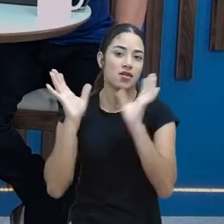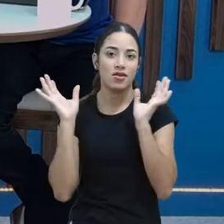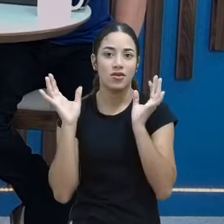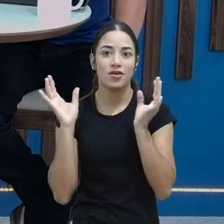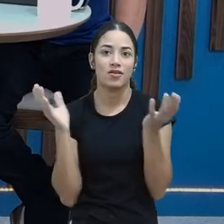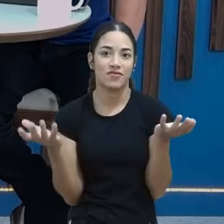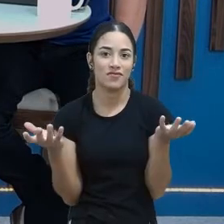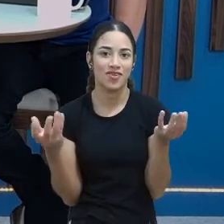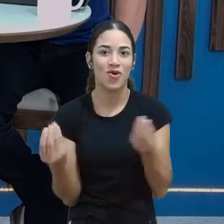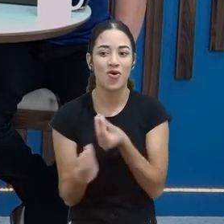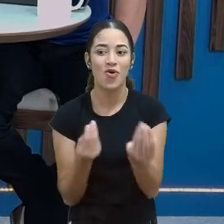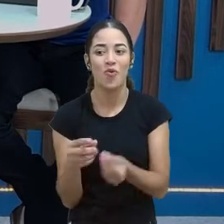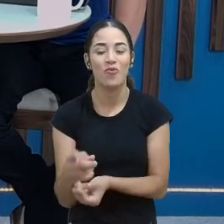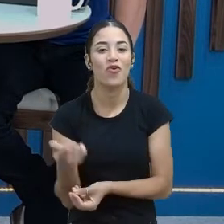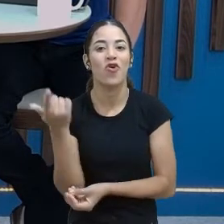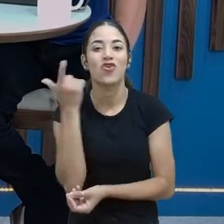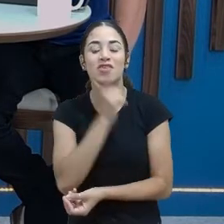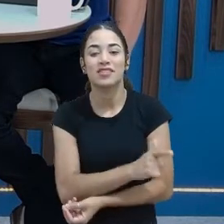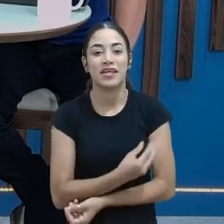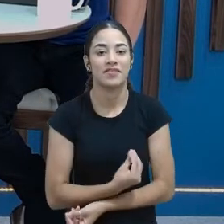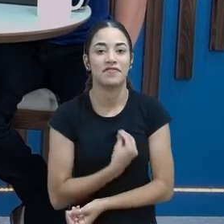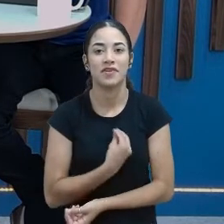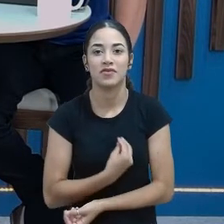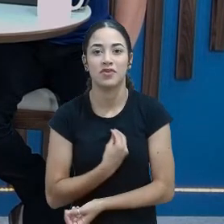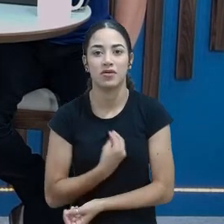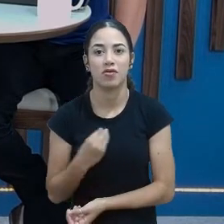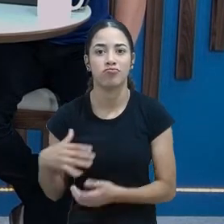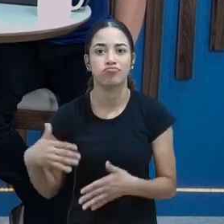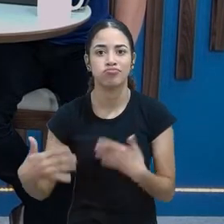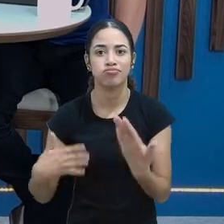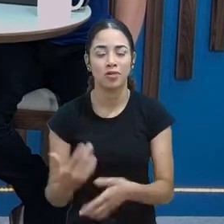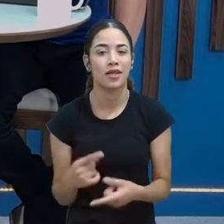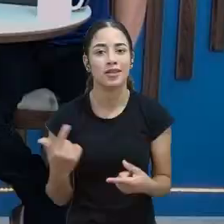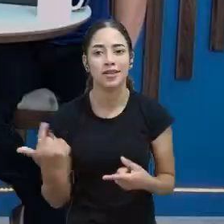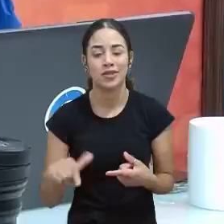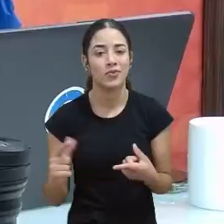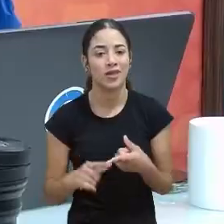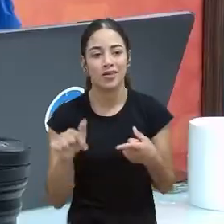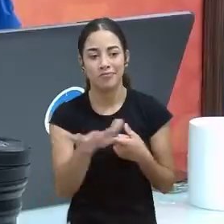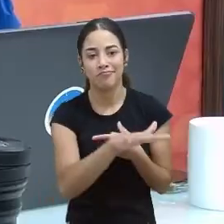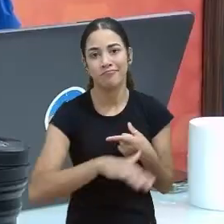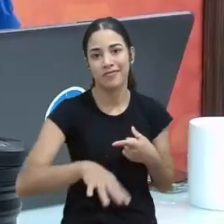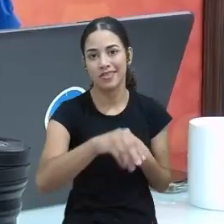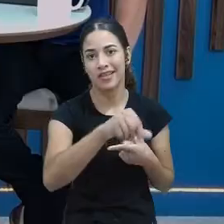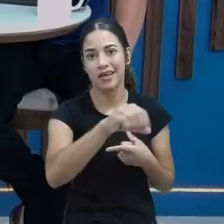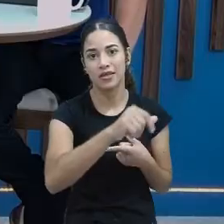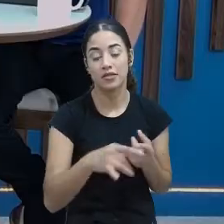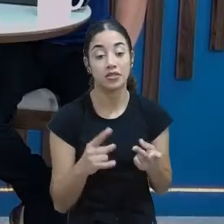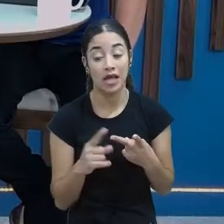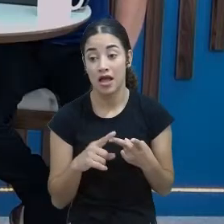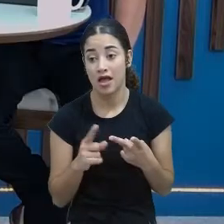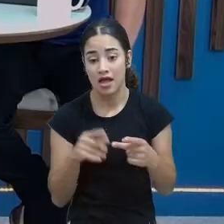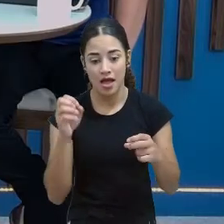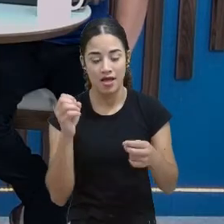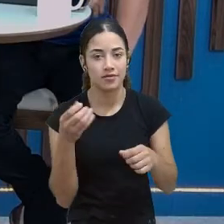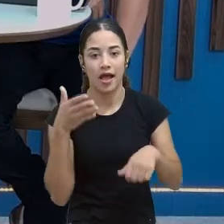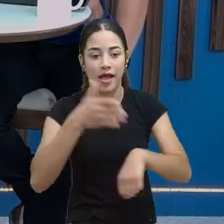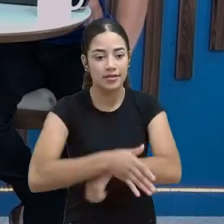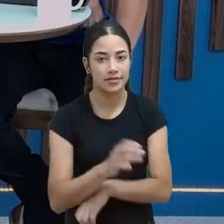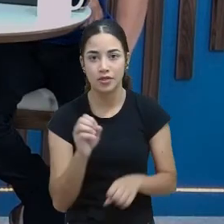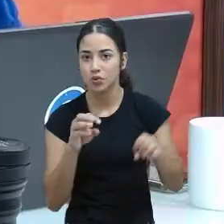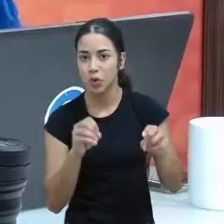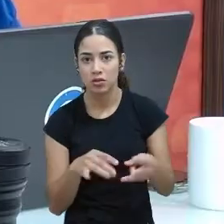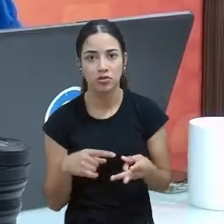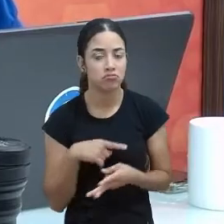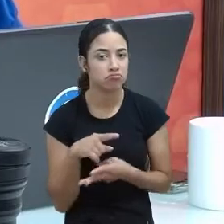iam conseguir sobreviver sem um pedaço de terra, sem acesso à educação, sem